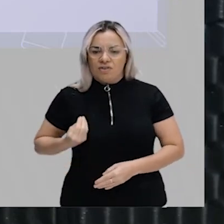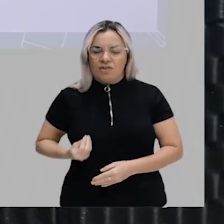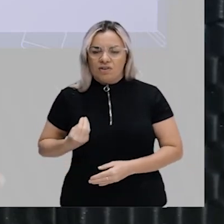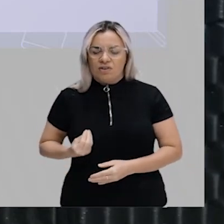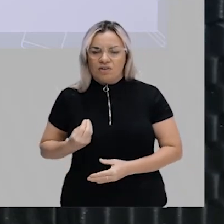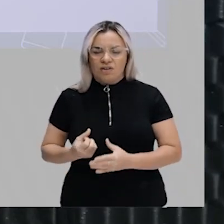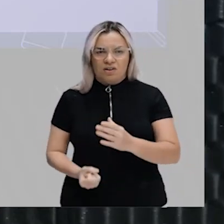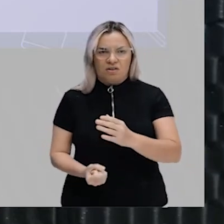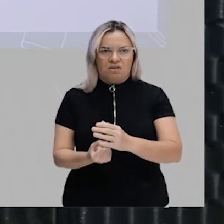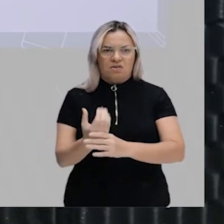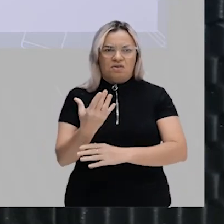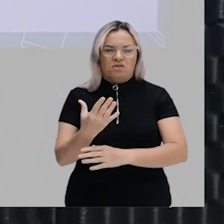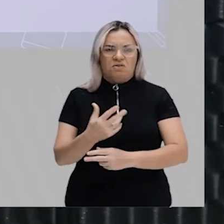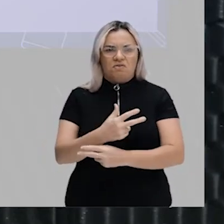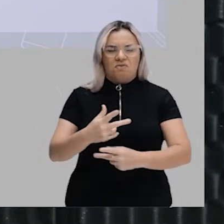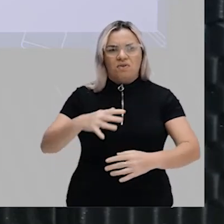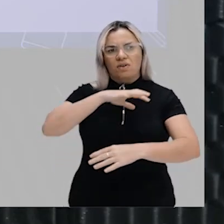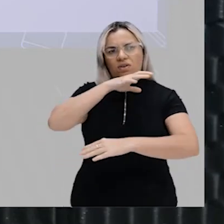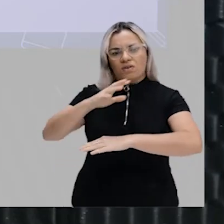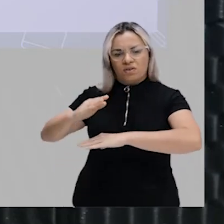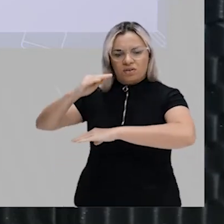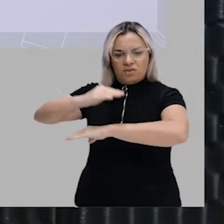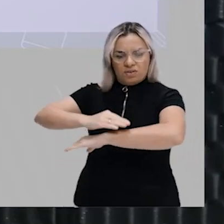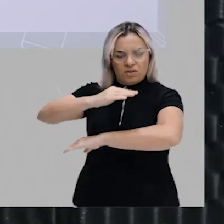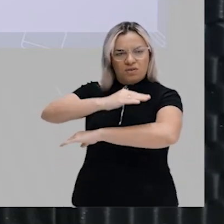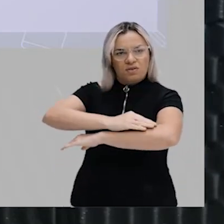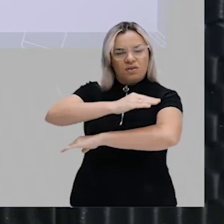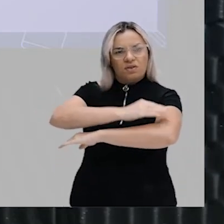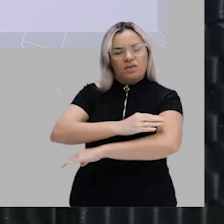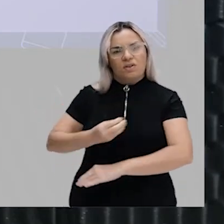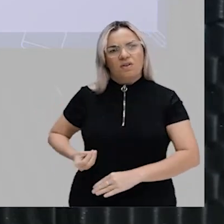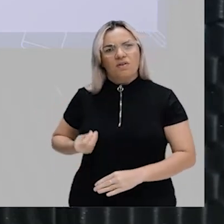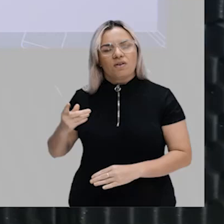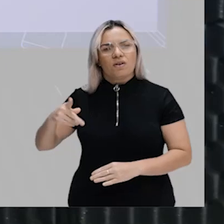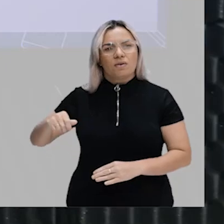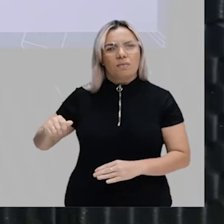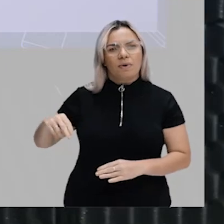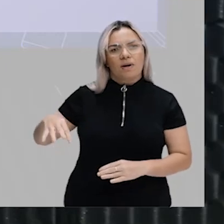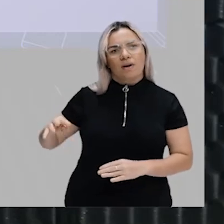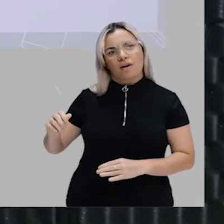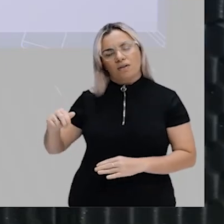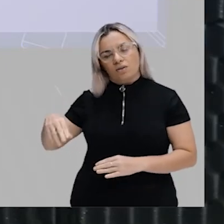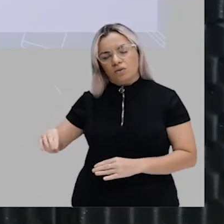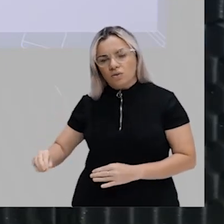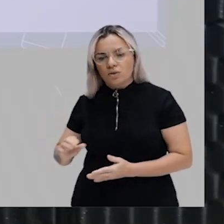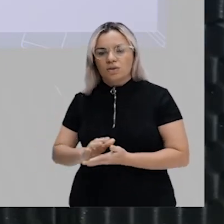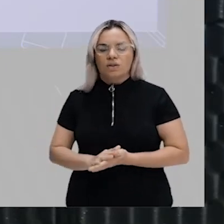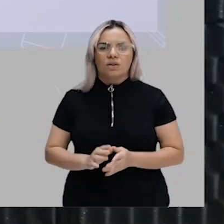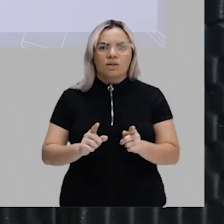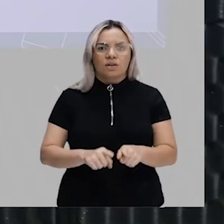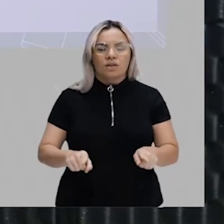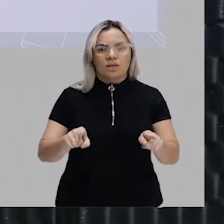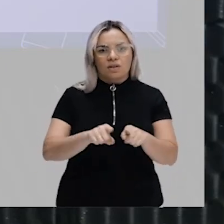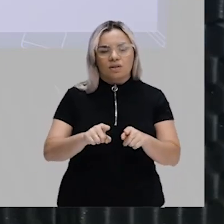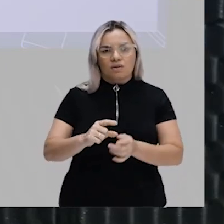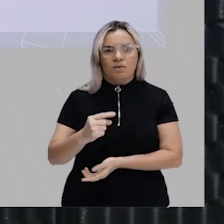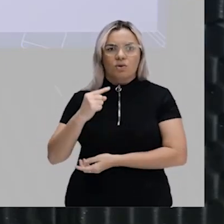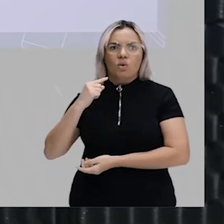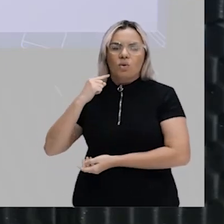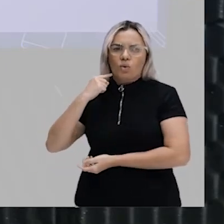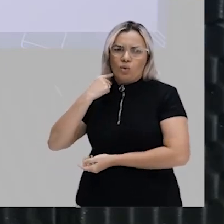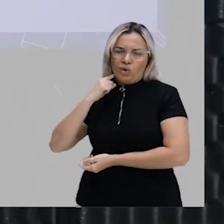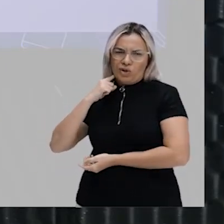a sapos, aos bichos que vivem ali no pântano. Né? Se você tem um lixo, as baratas,